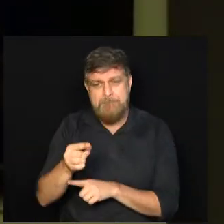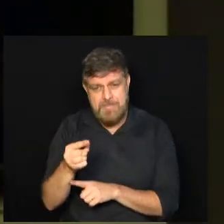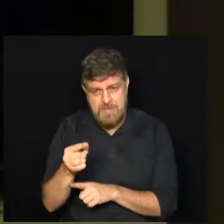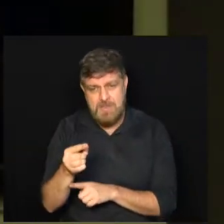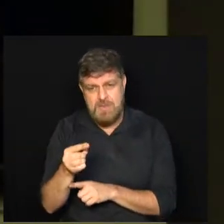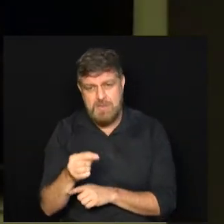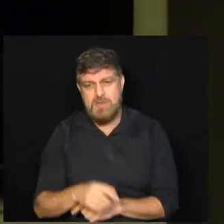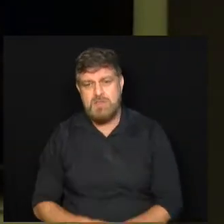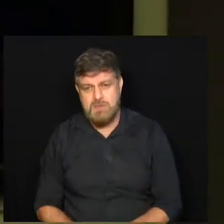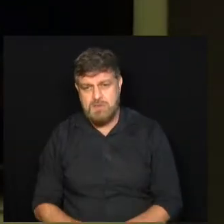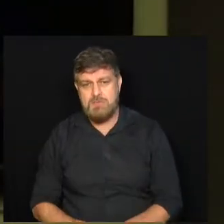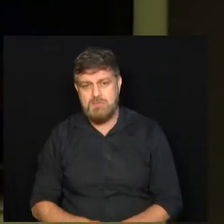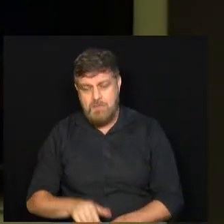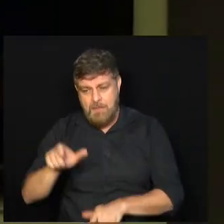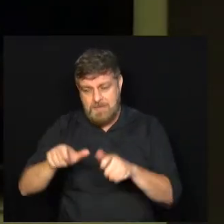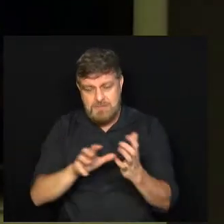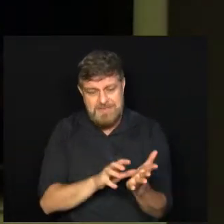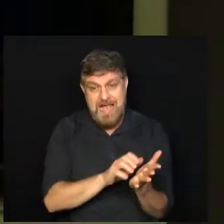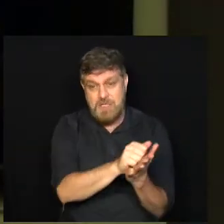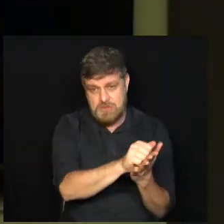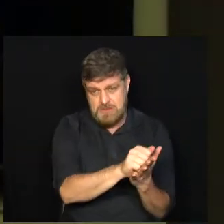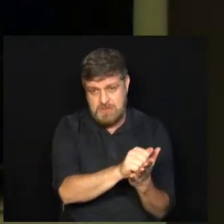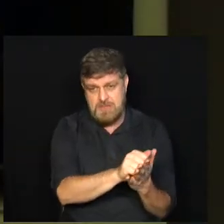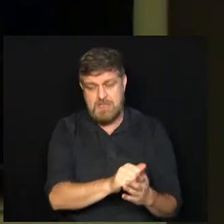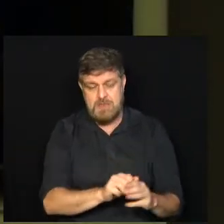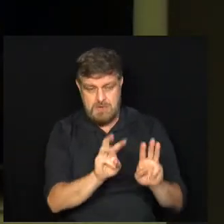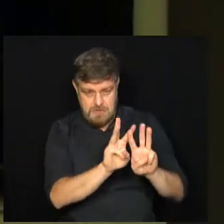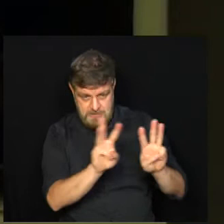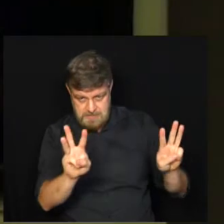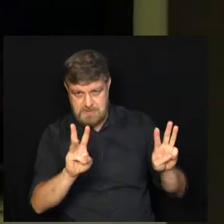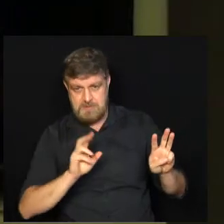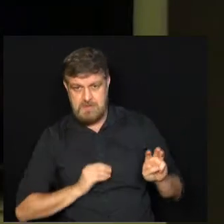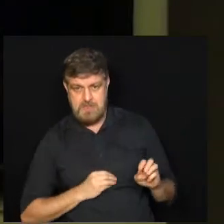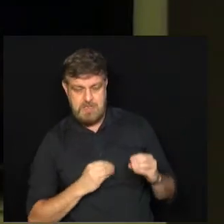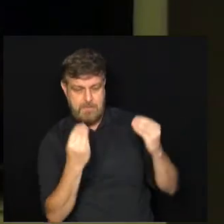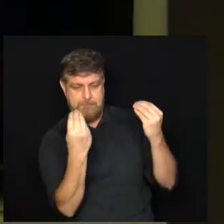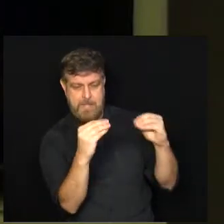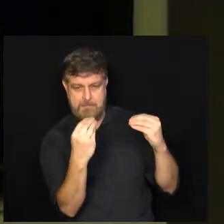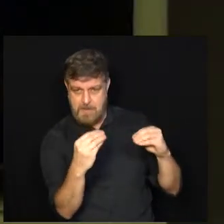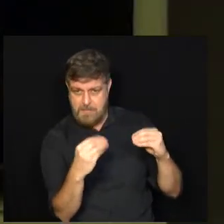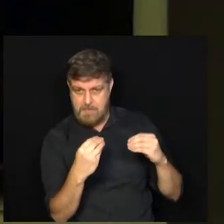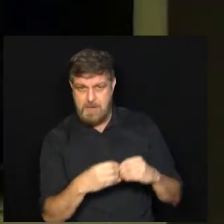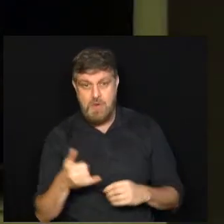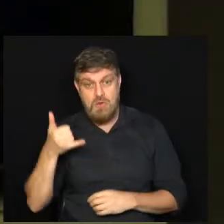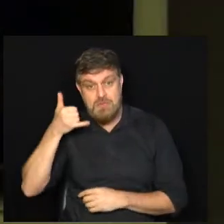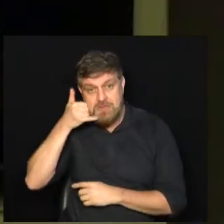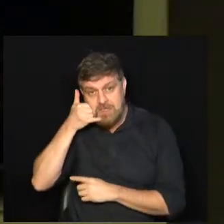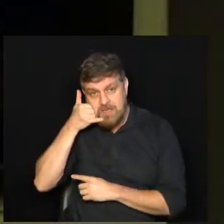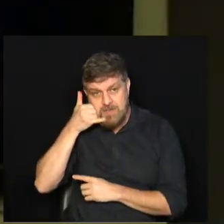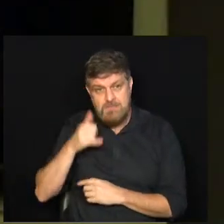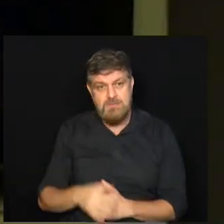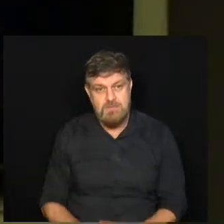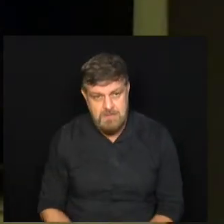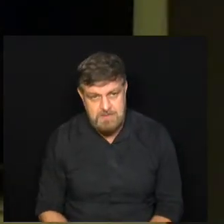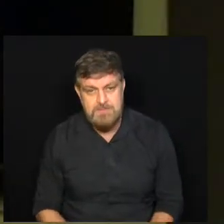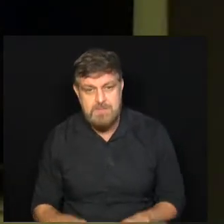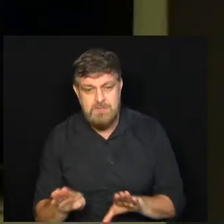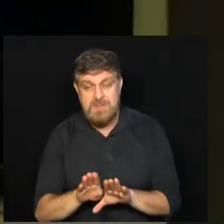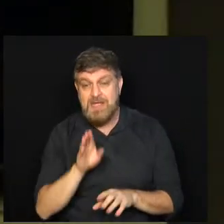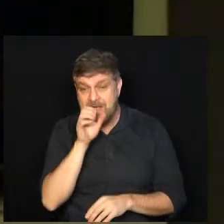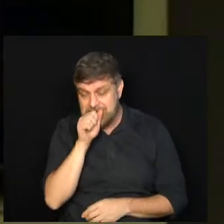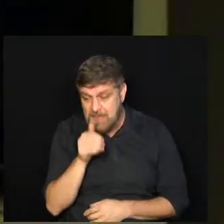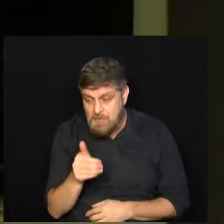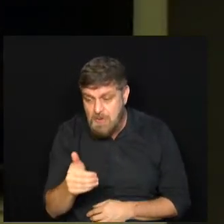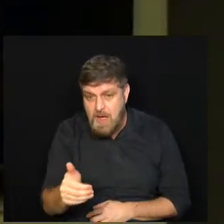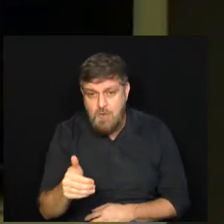mil vagas de agendamento no nosso site, no nosso 160, no sábado, dia 22.